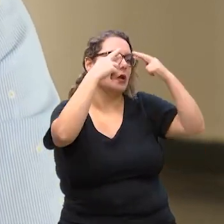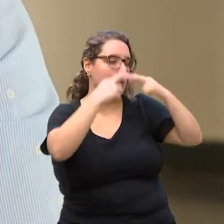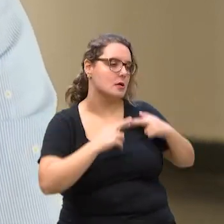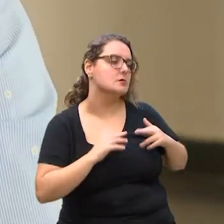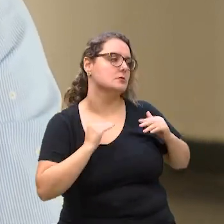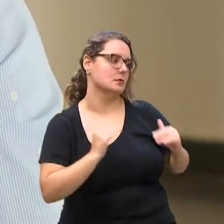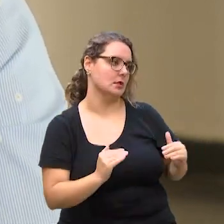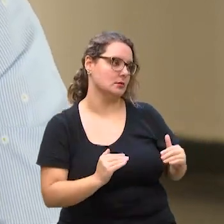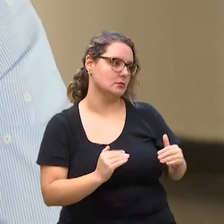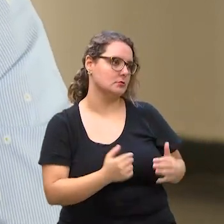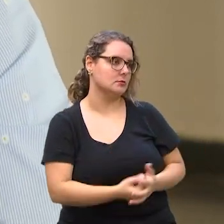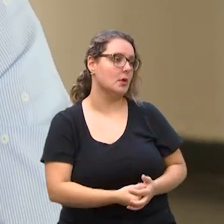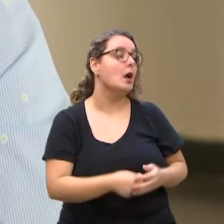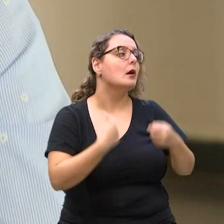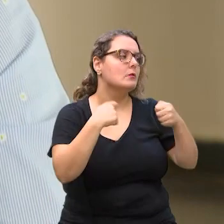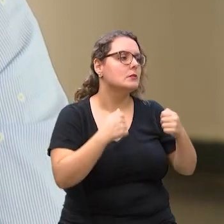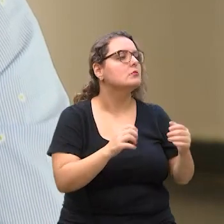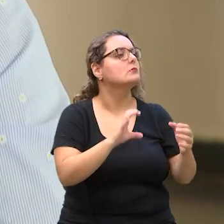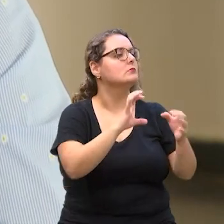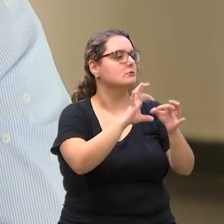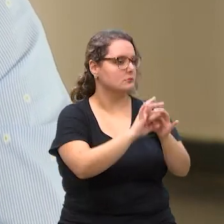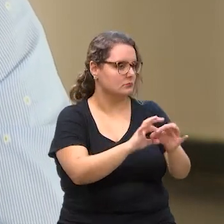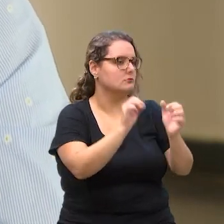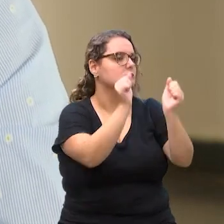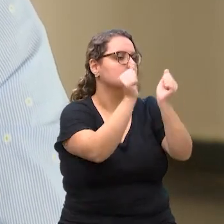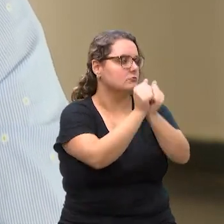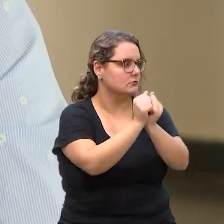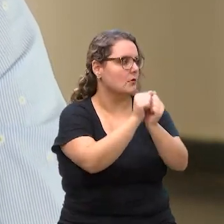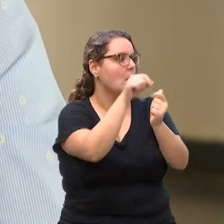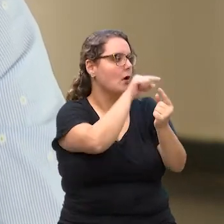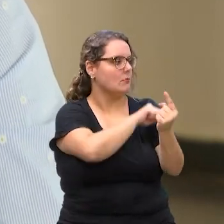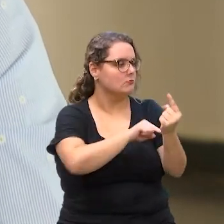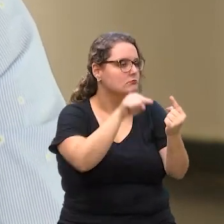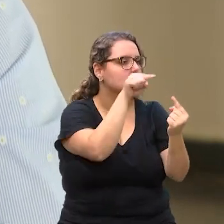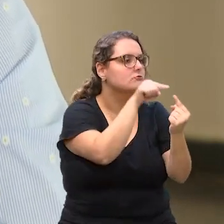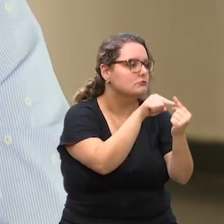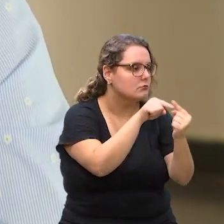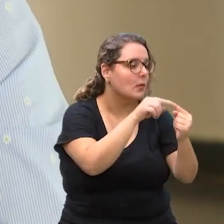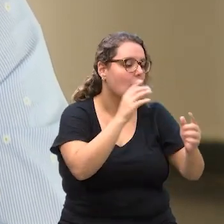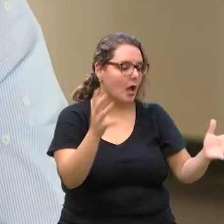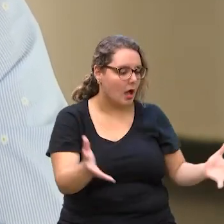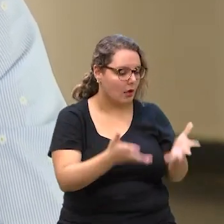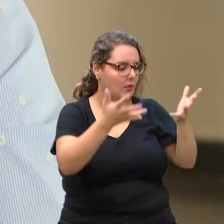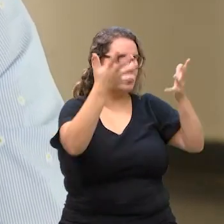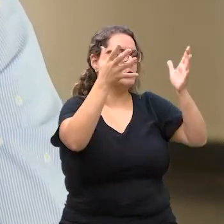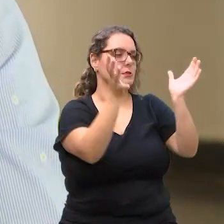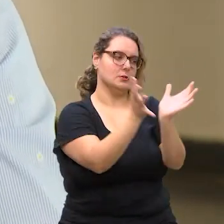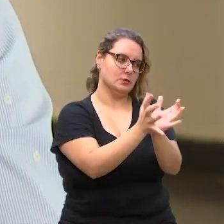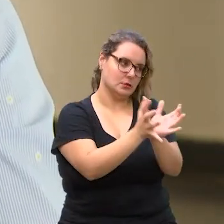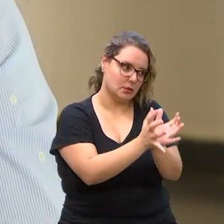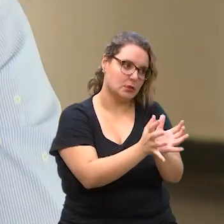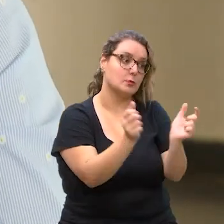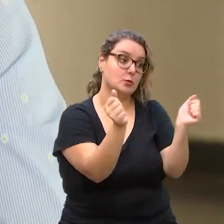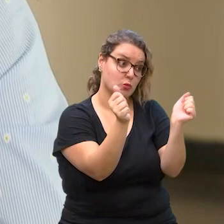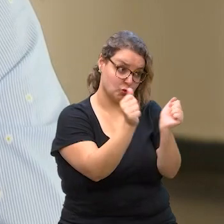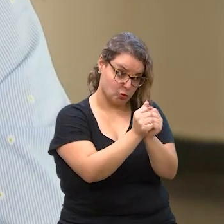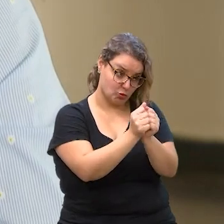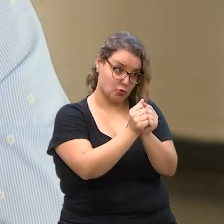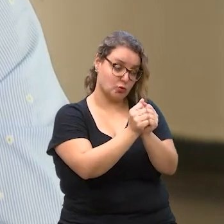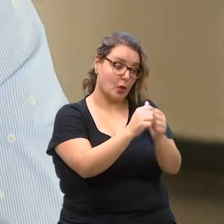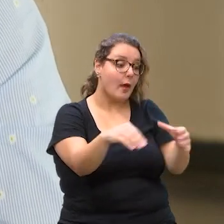respeitar. Vocês têm que sempre estar juntos e unidos em prol de um objetivo, que é a evolução da equipe.